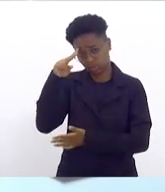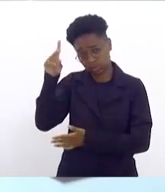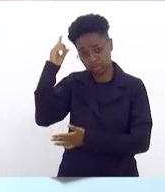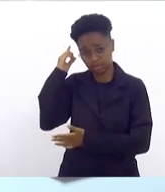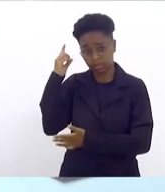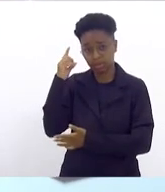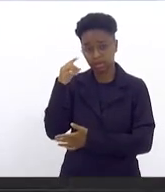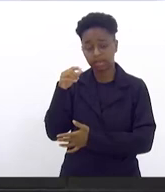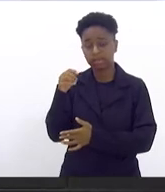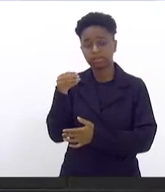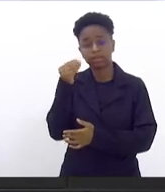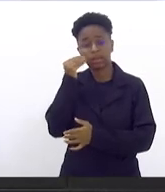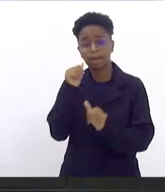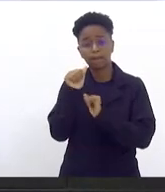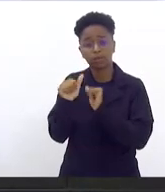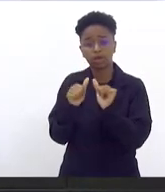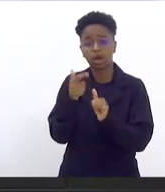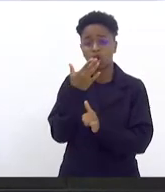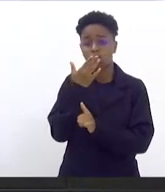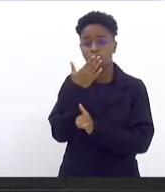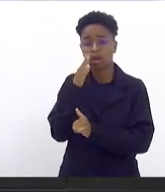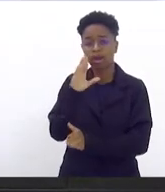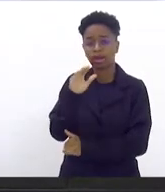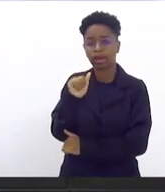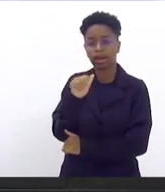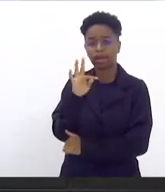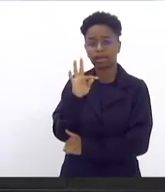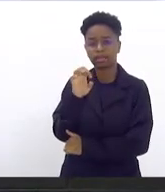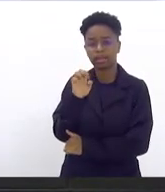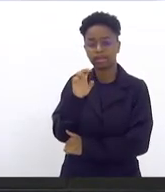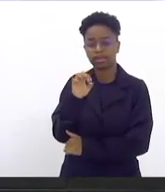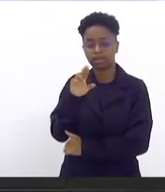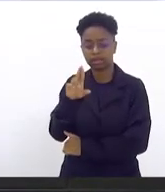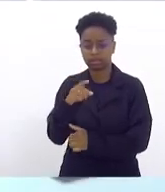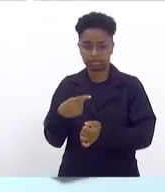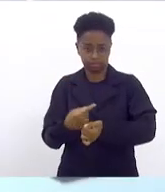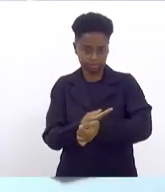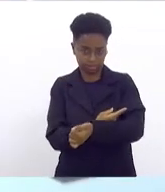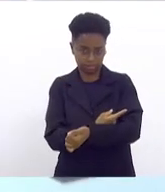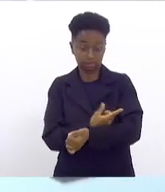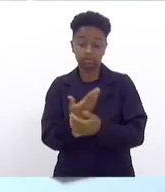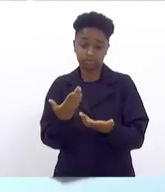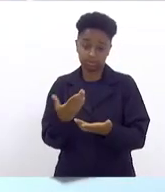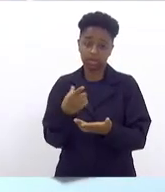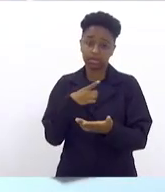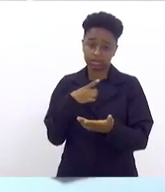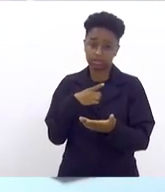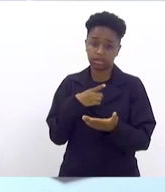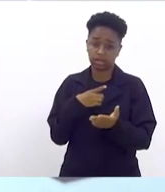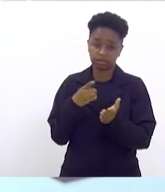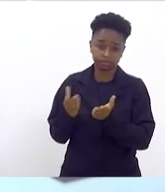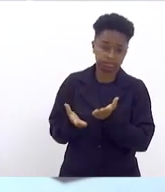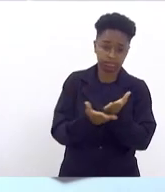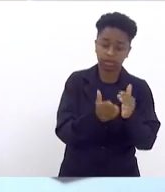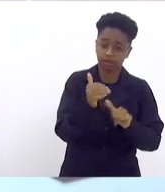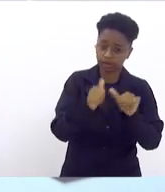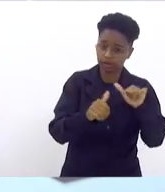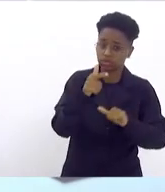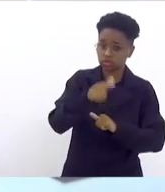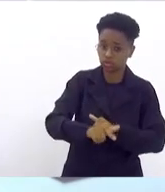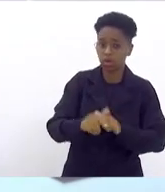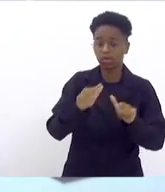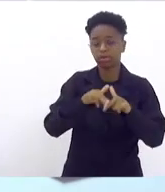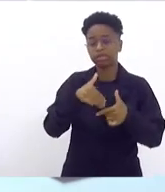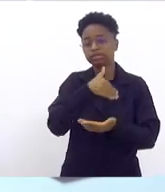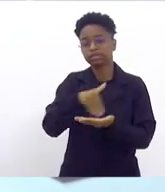mudar a cor dos catéteres. Pois é. E aí o que, que se faz? Baixa em diligência para a